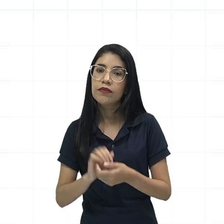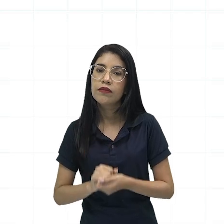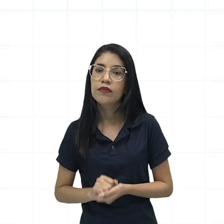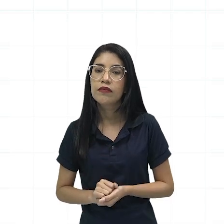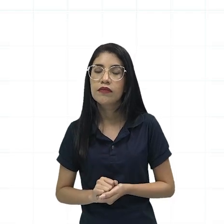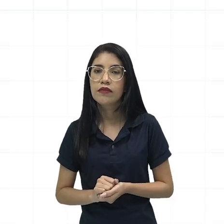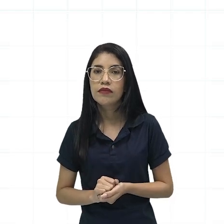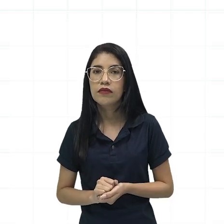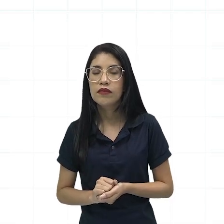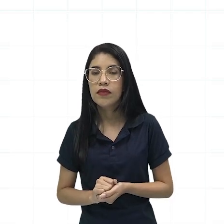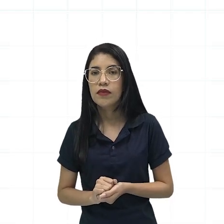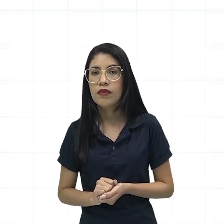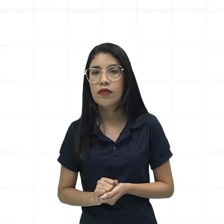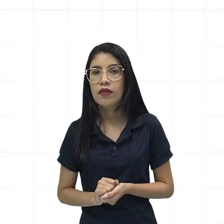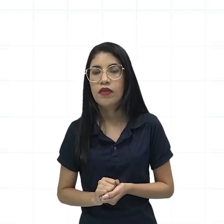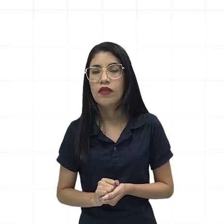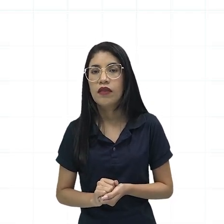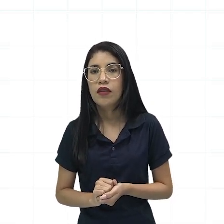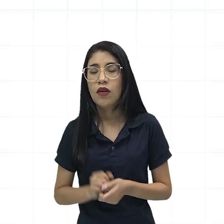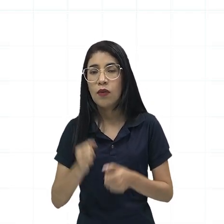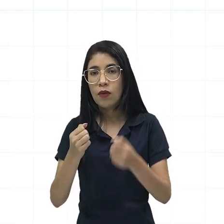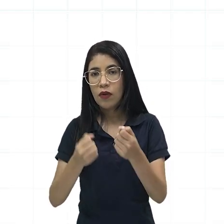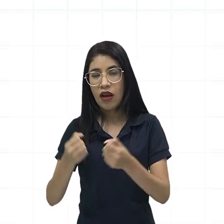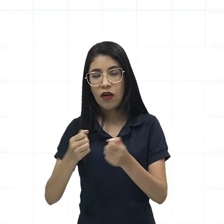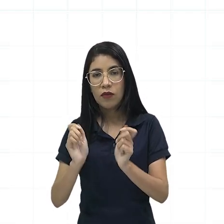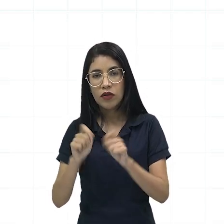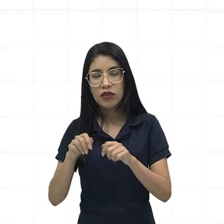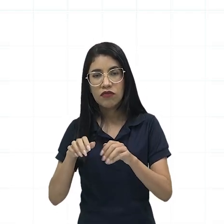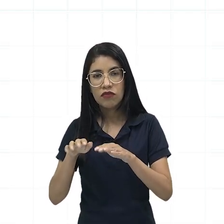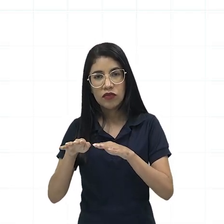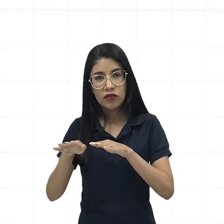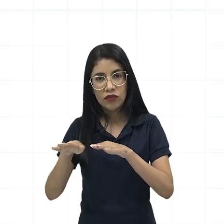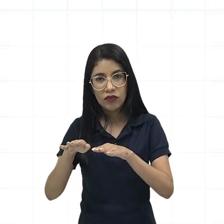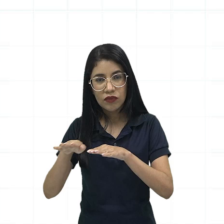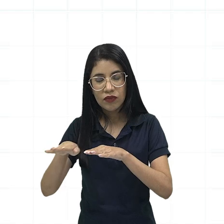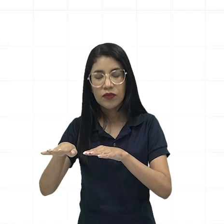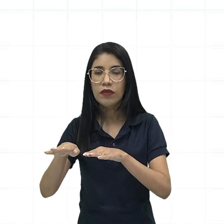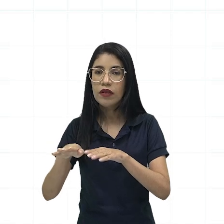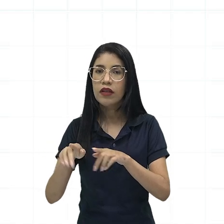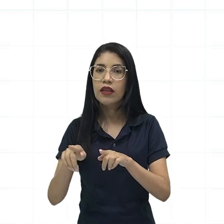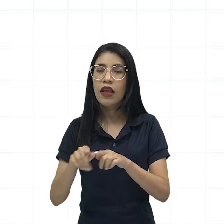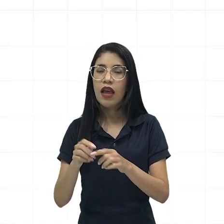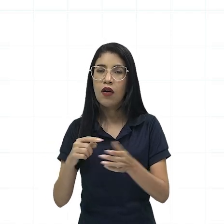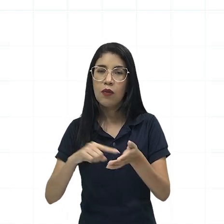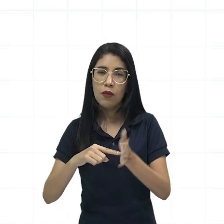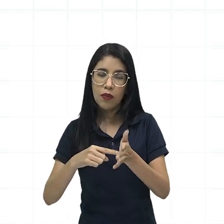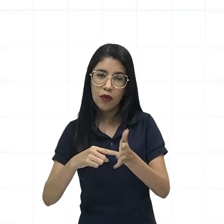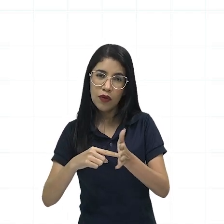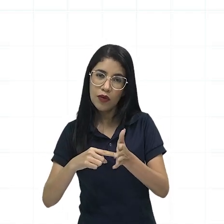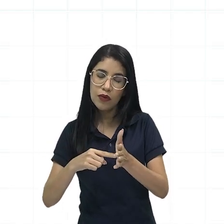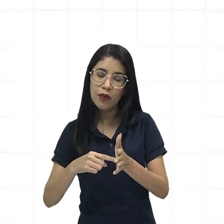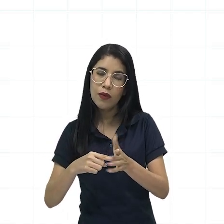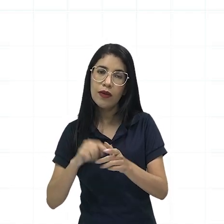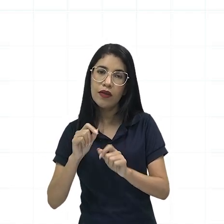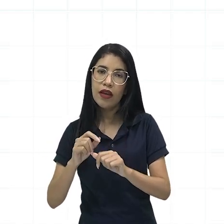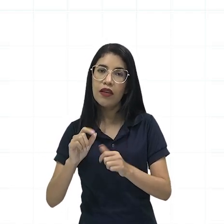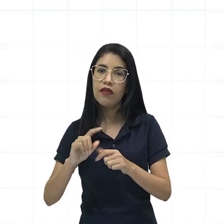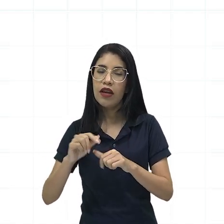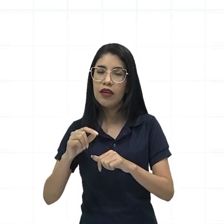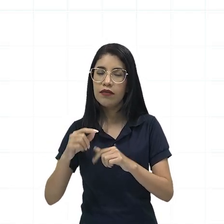do combustível que vai fazer com que o carro se movimente, com que o motor do carro faça aí